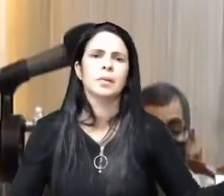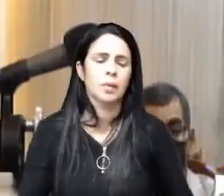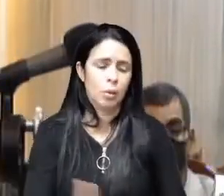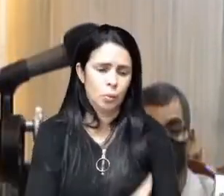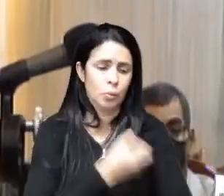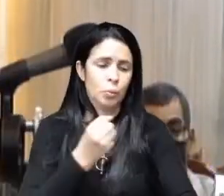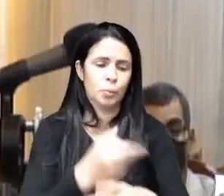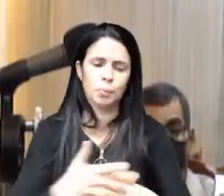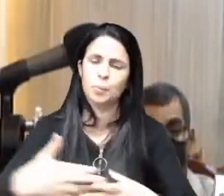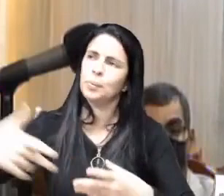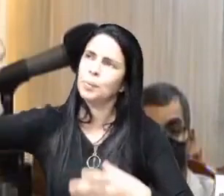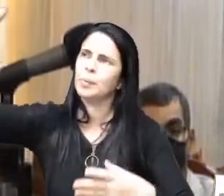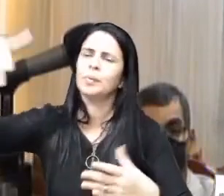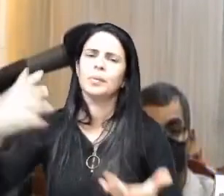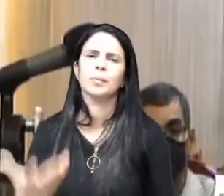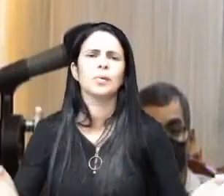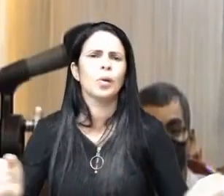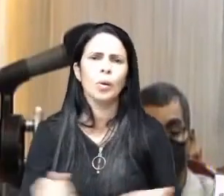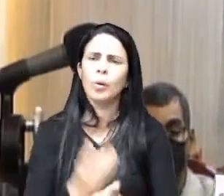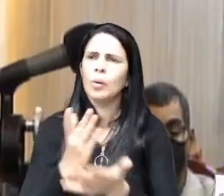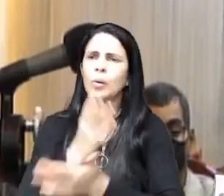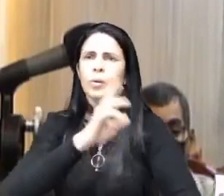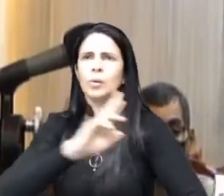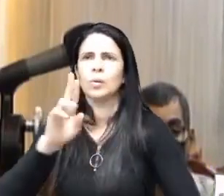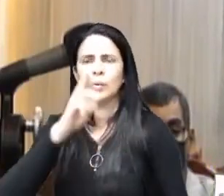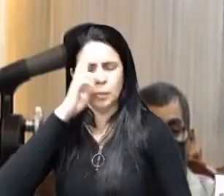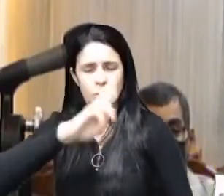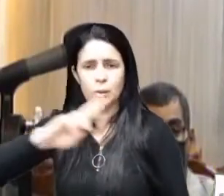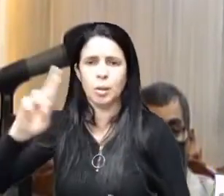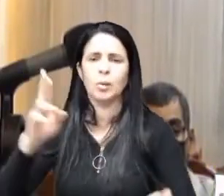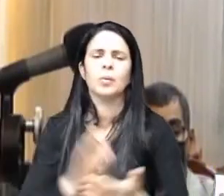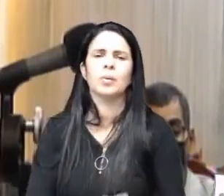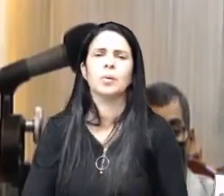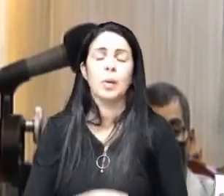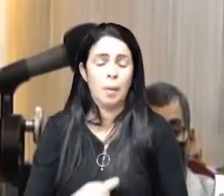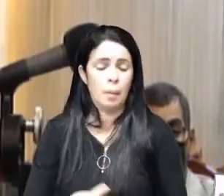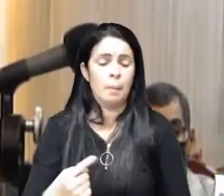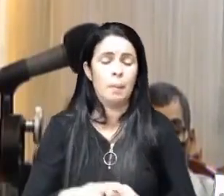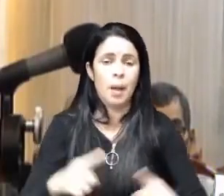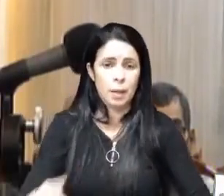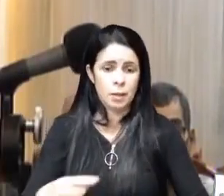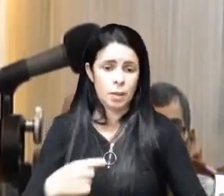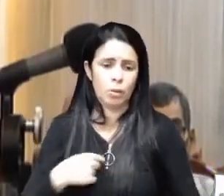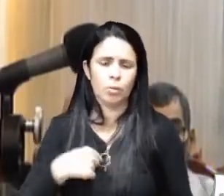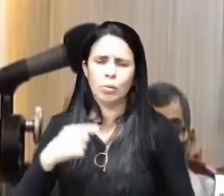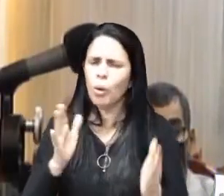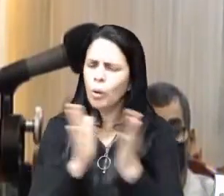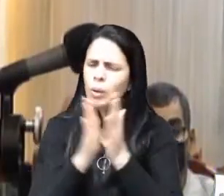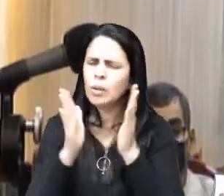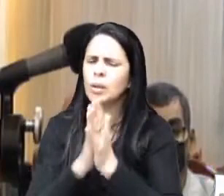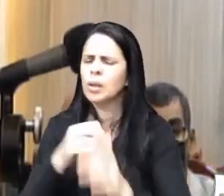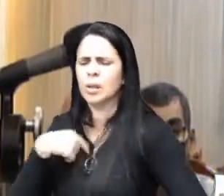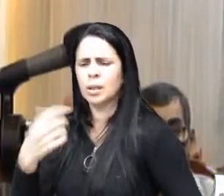igreja. Louvado seja o nome do Senhor. Mas eu estou orando e quero que você ore